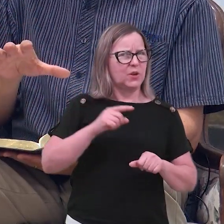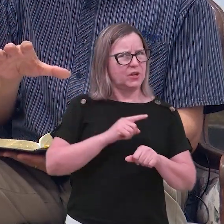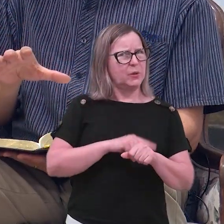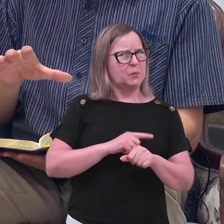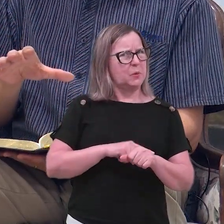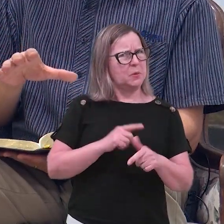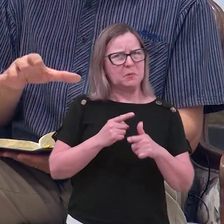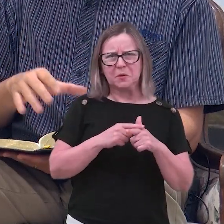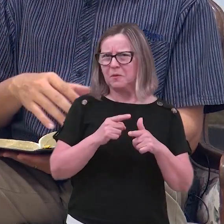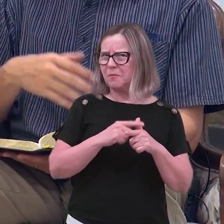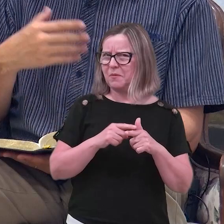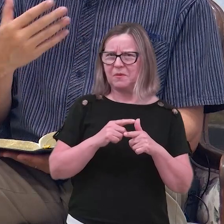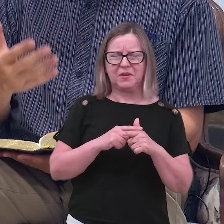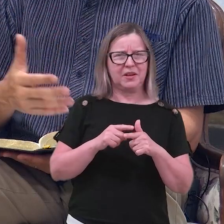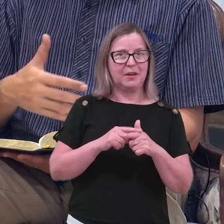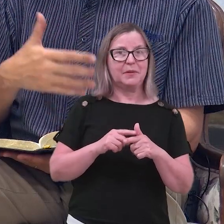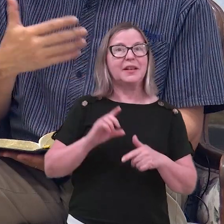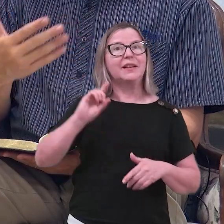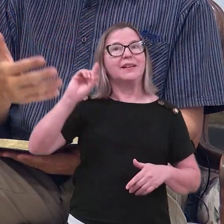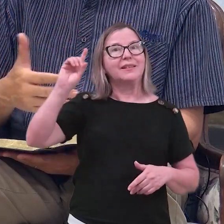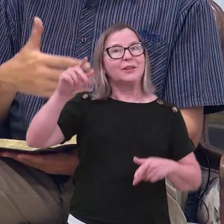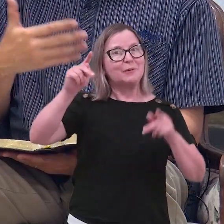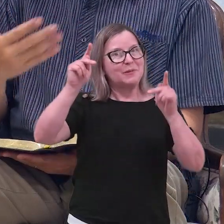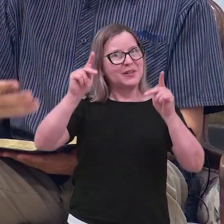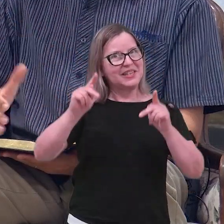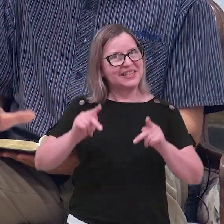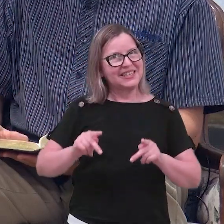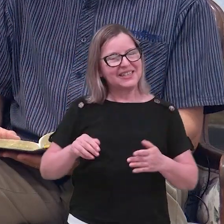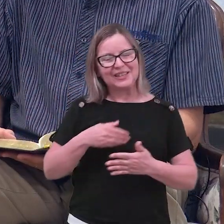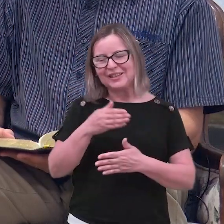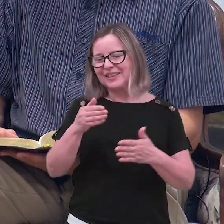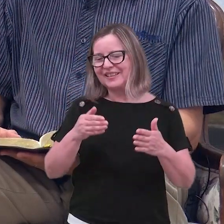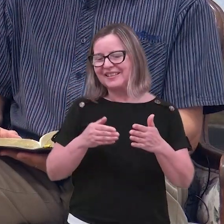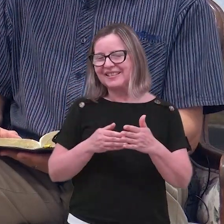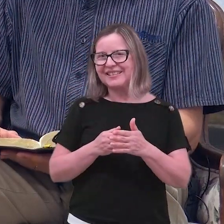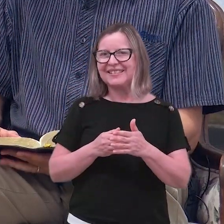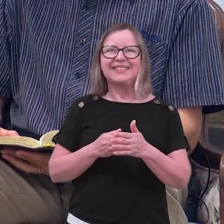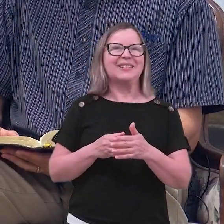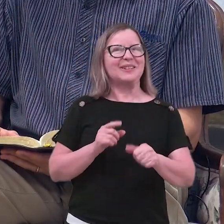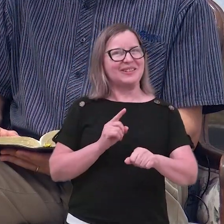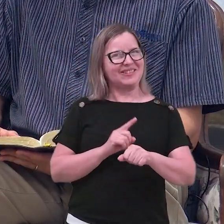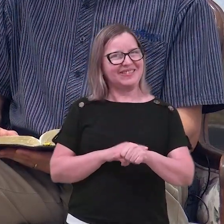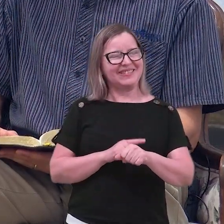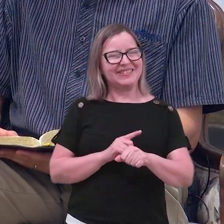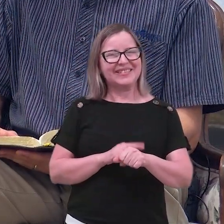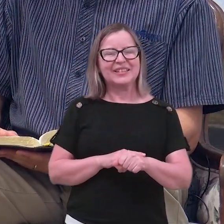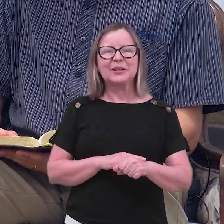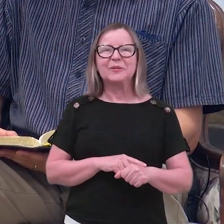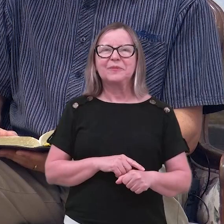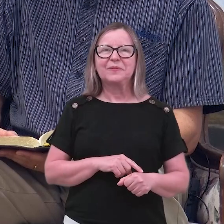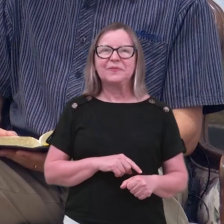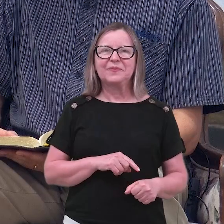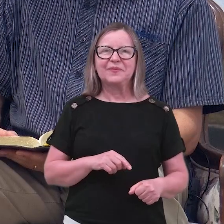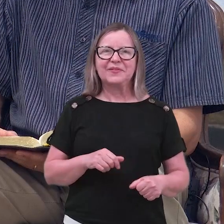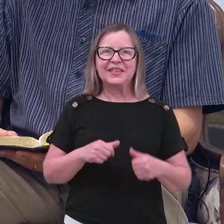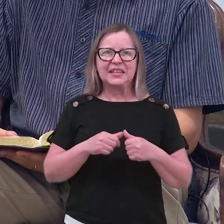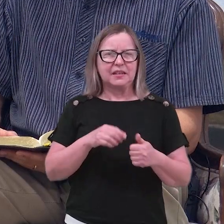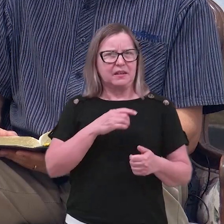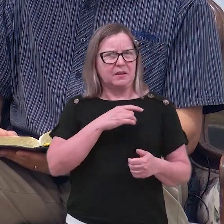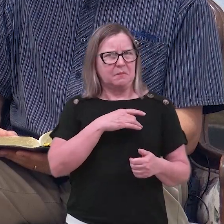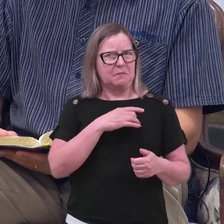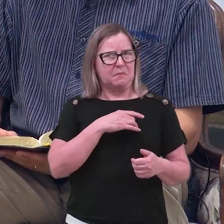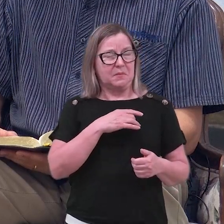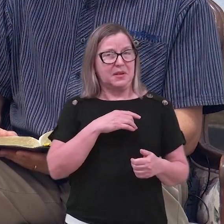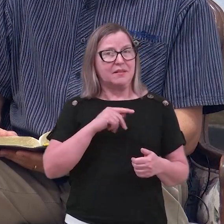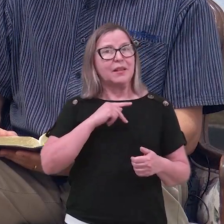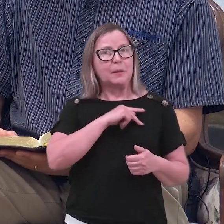de tribulação. É o Deus presente em todo instante. Todo instante. E esse medo de